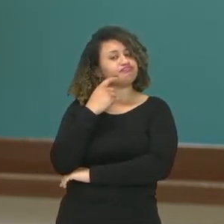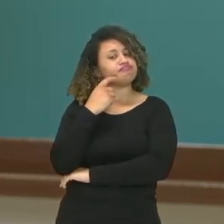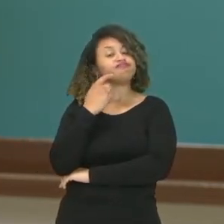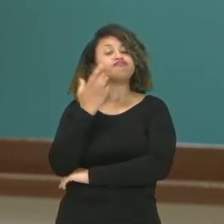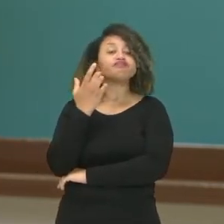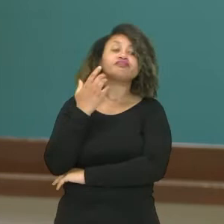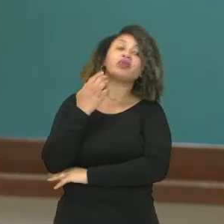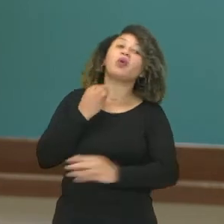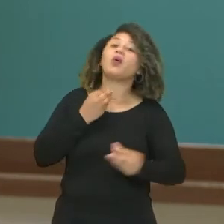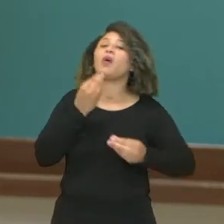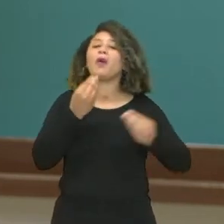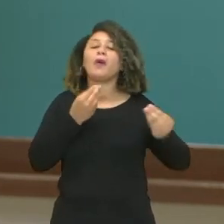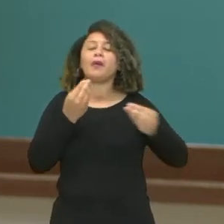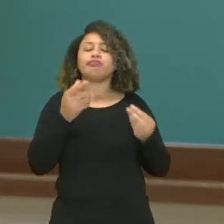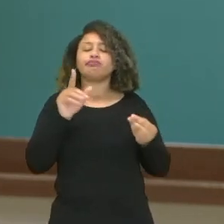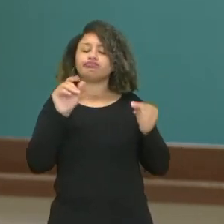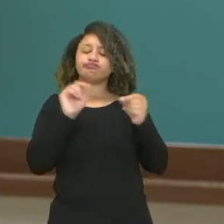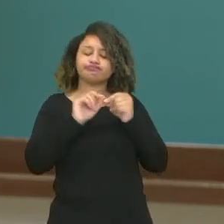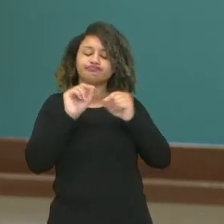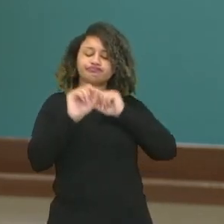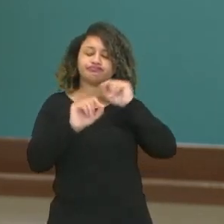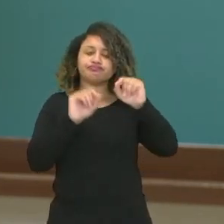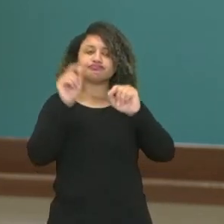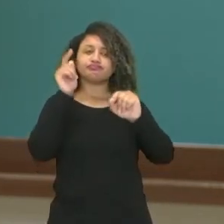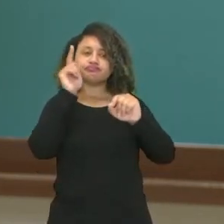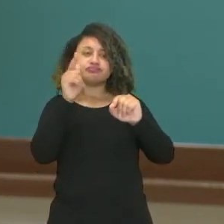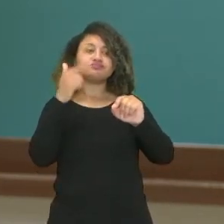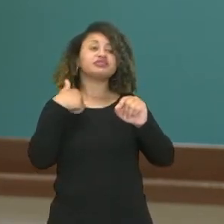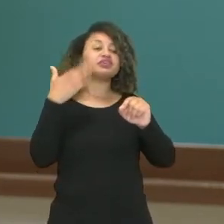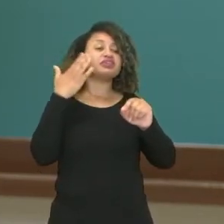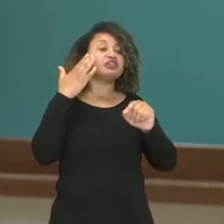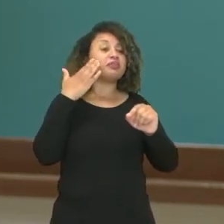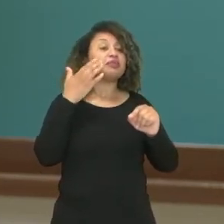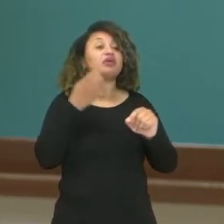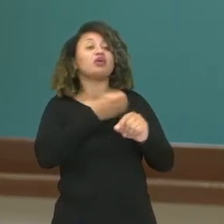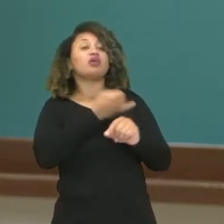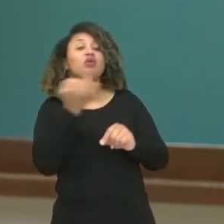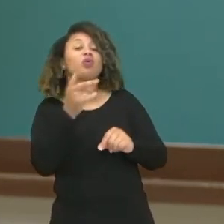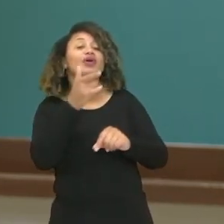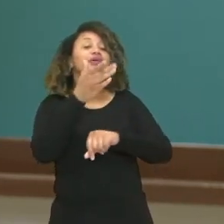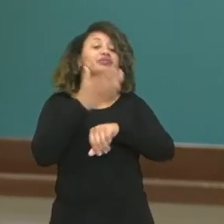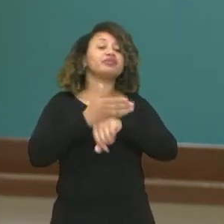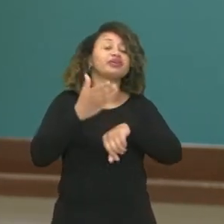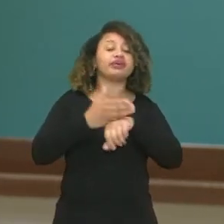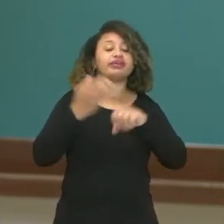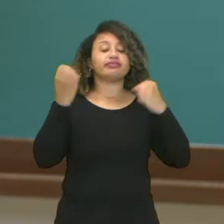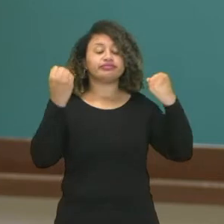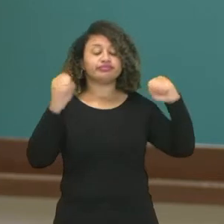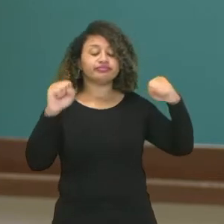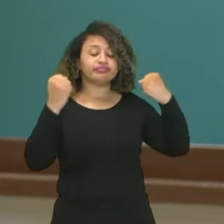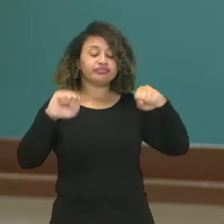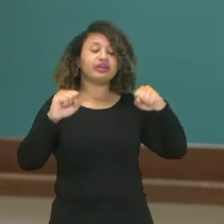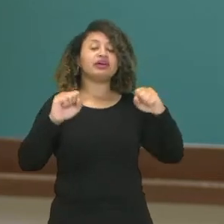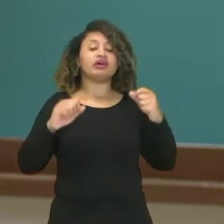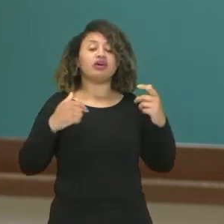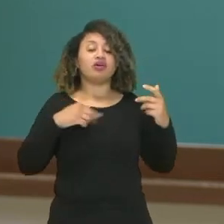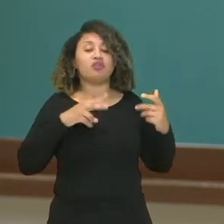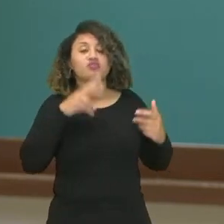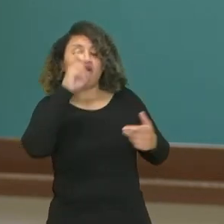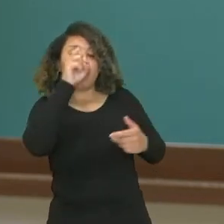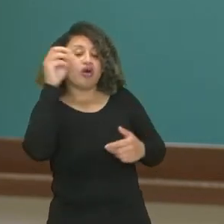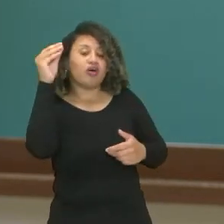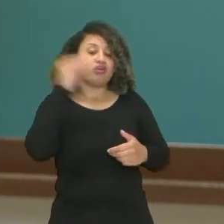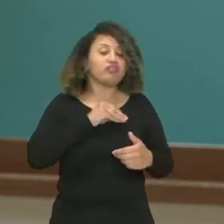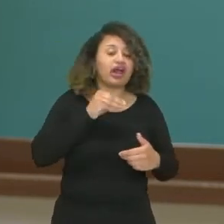Como que você faria para mensurar a intensidade dos exercícios ou das atividades? Como que vocês fariam para dar